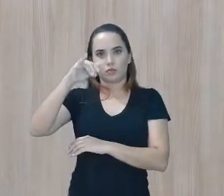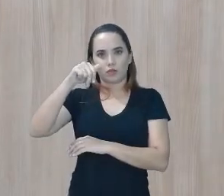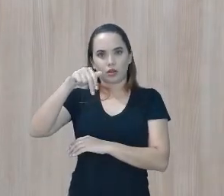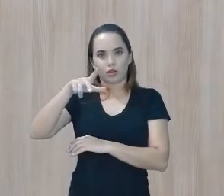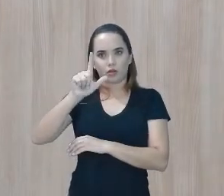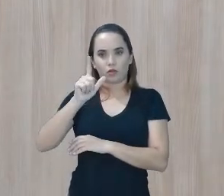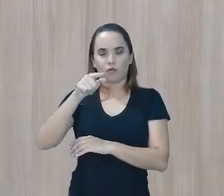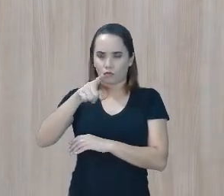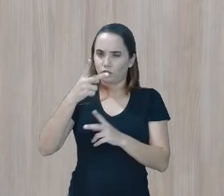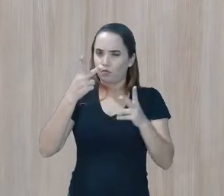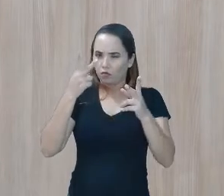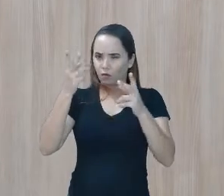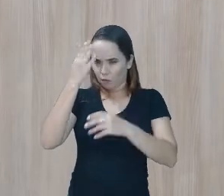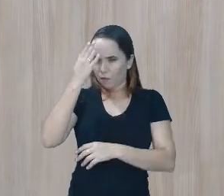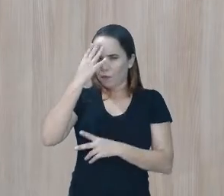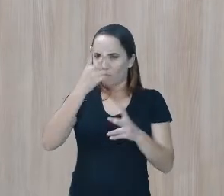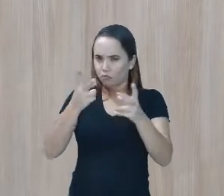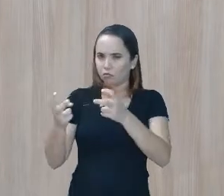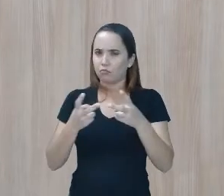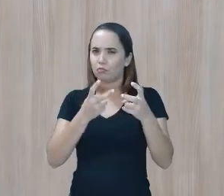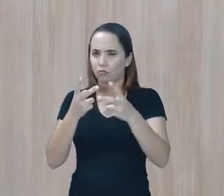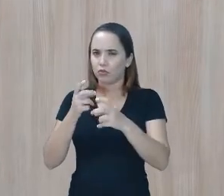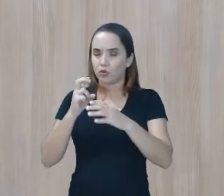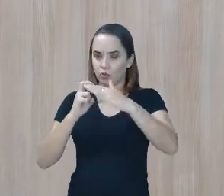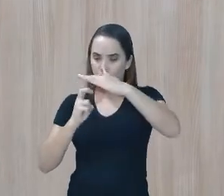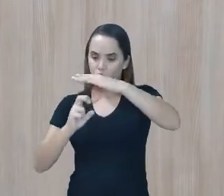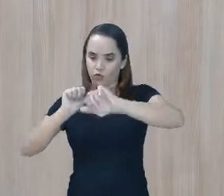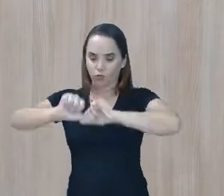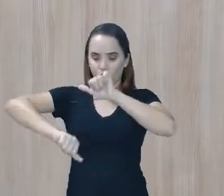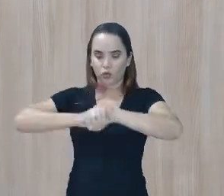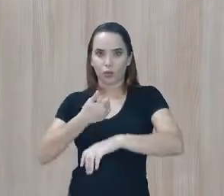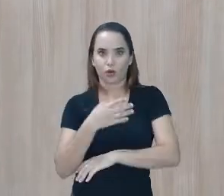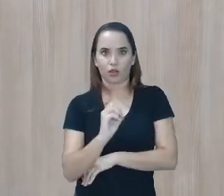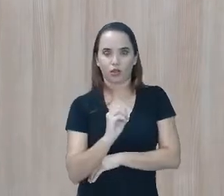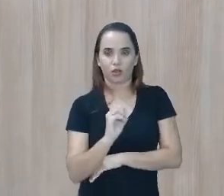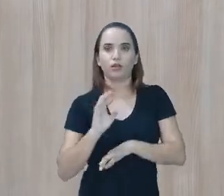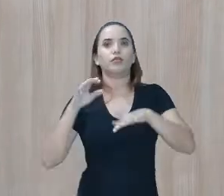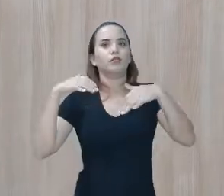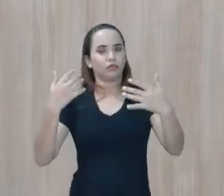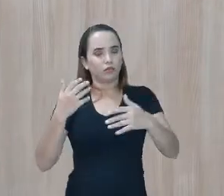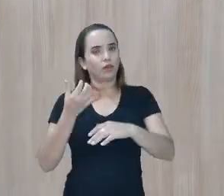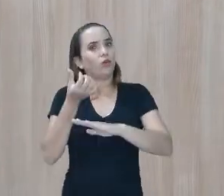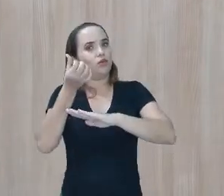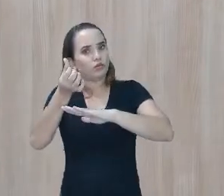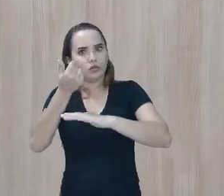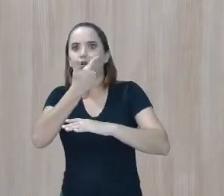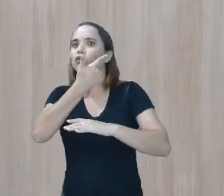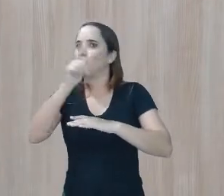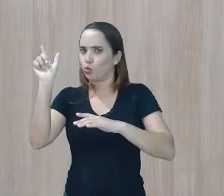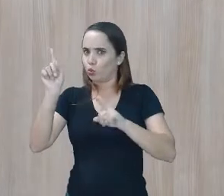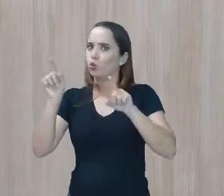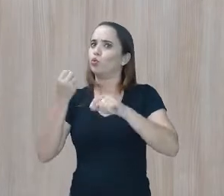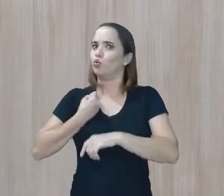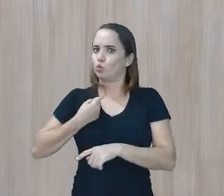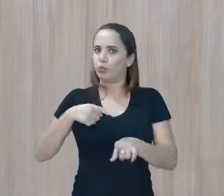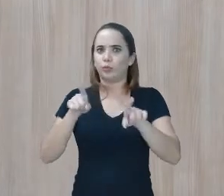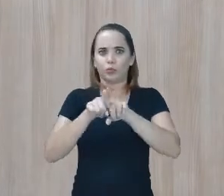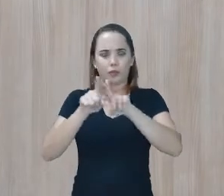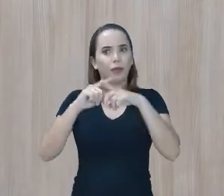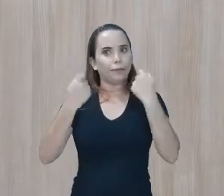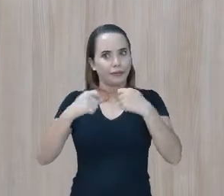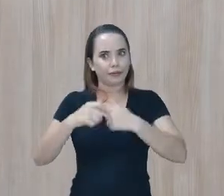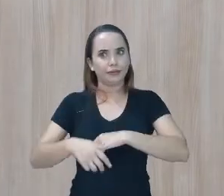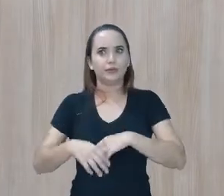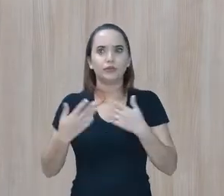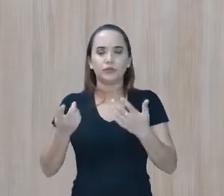foi transformado num 10. Consequentemente, o 6 vai ser transformado num outro número. E começa a perceber,